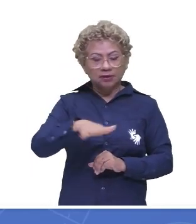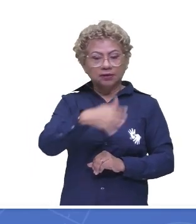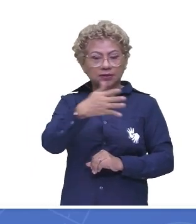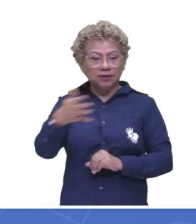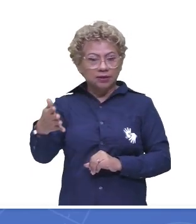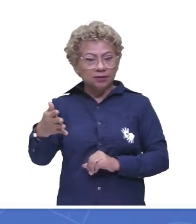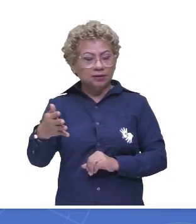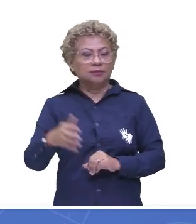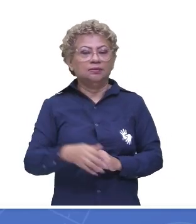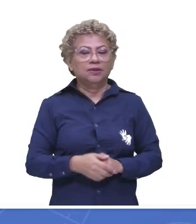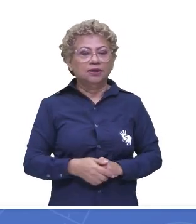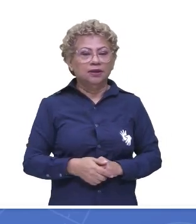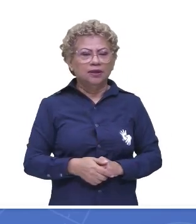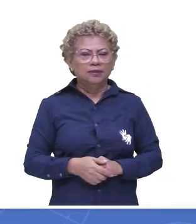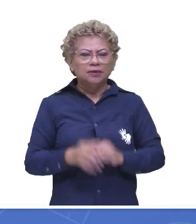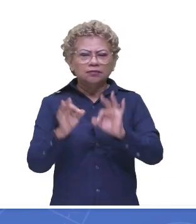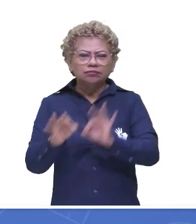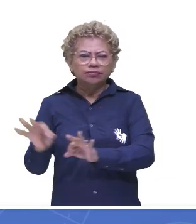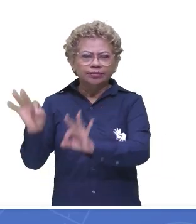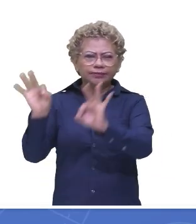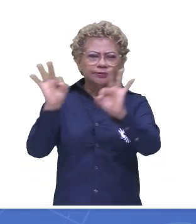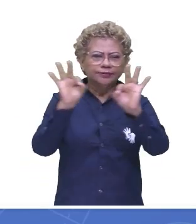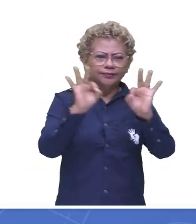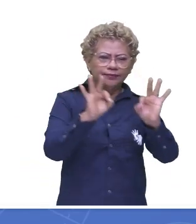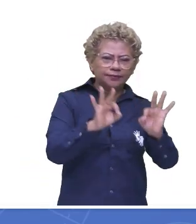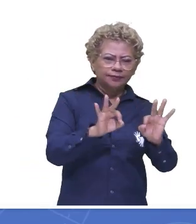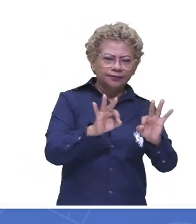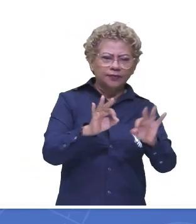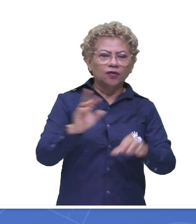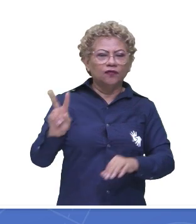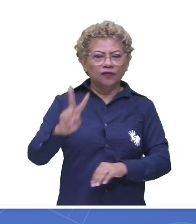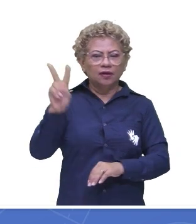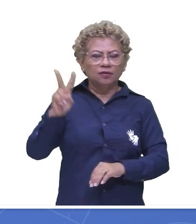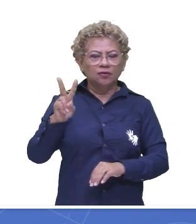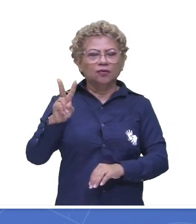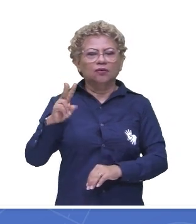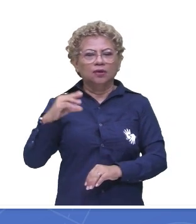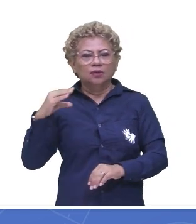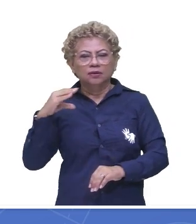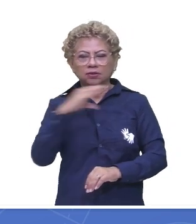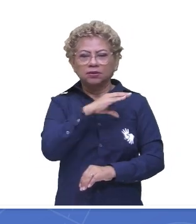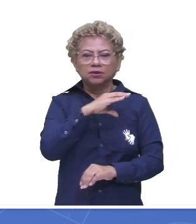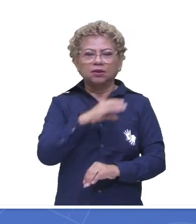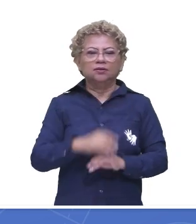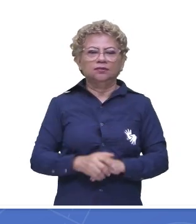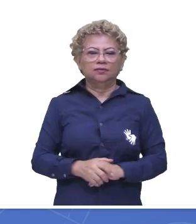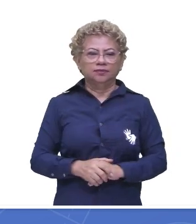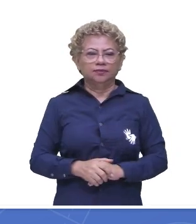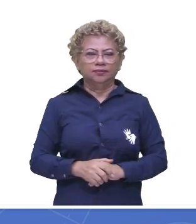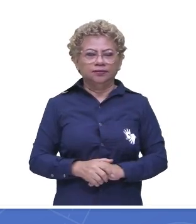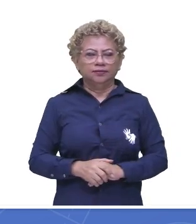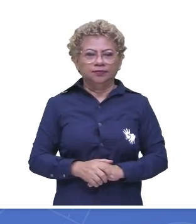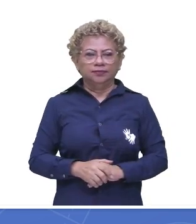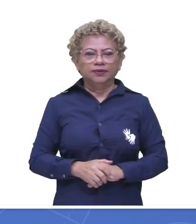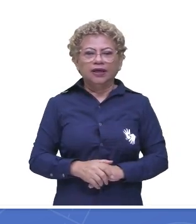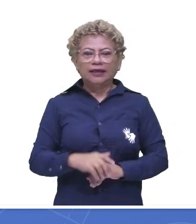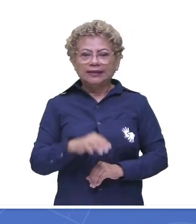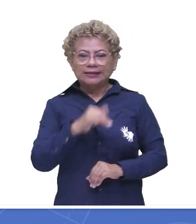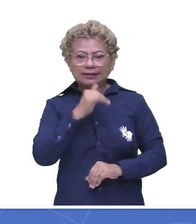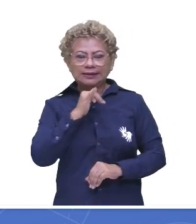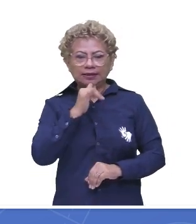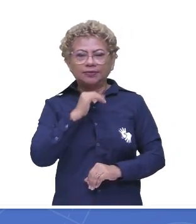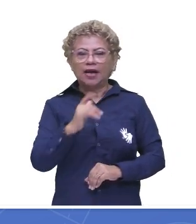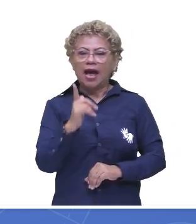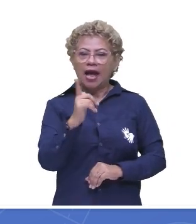para vocês verificarem alguns valores aí de calor. Veja só, calor latente de fusão, olha, da água. Vamos só